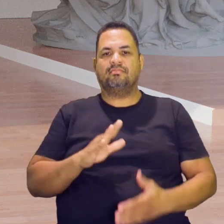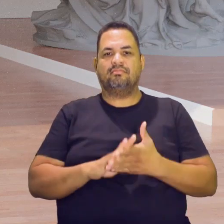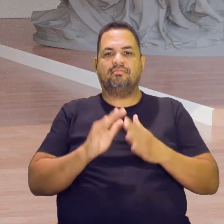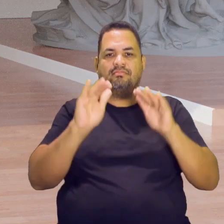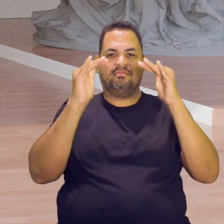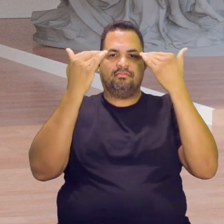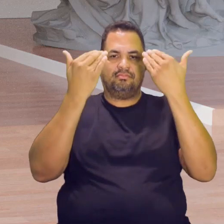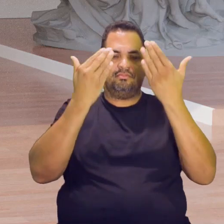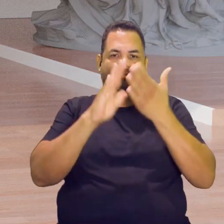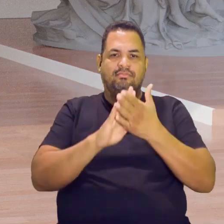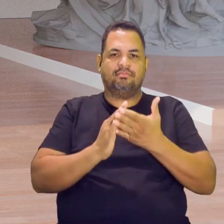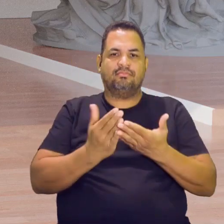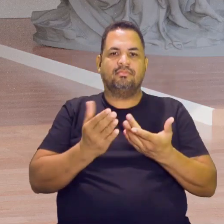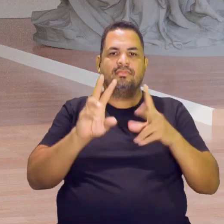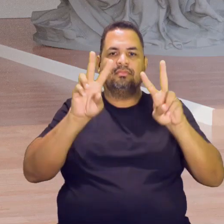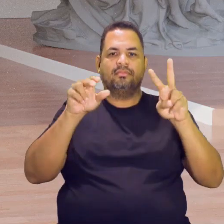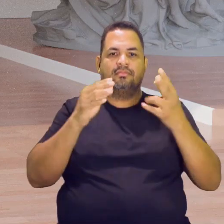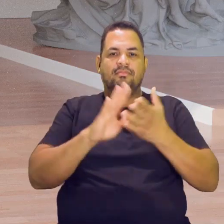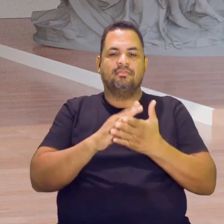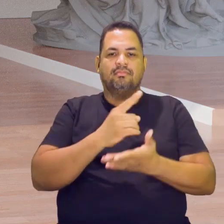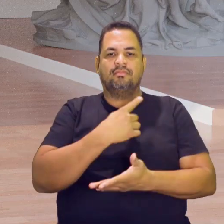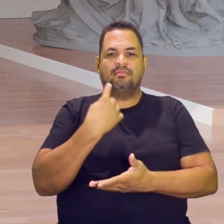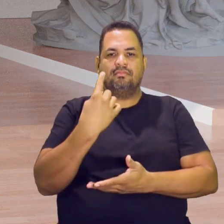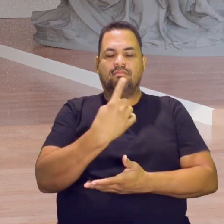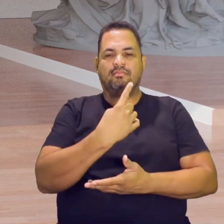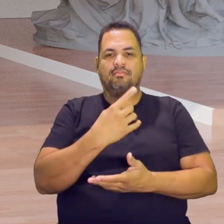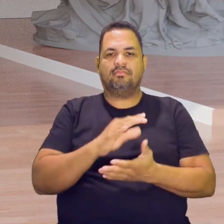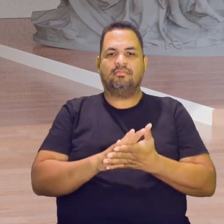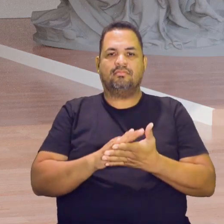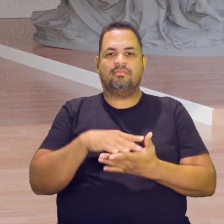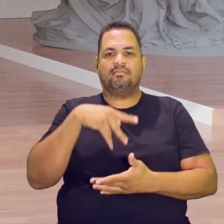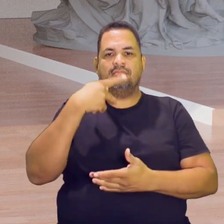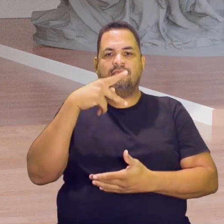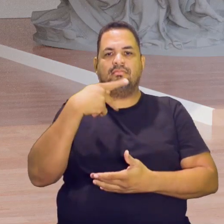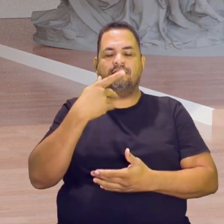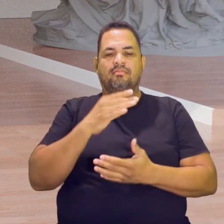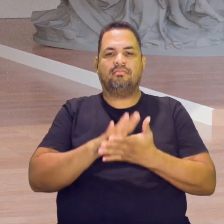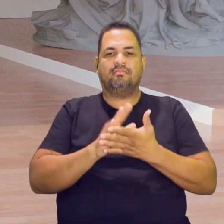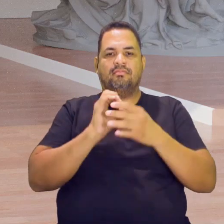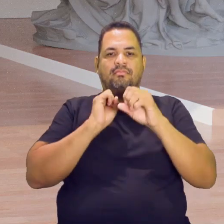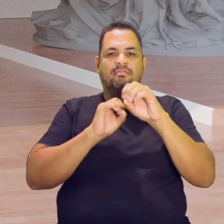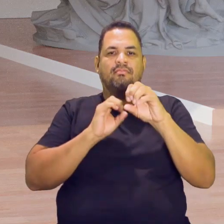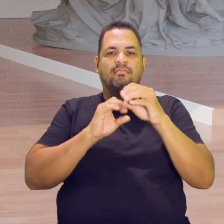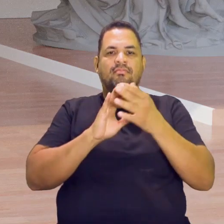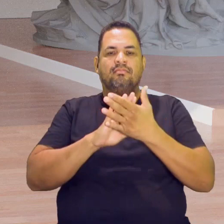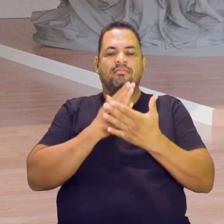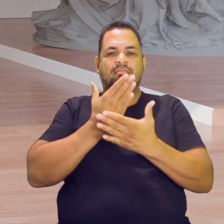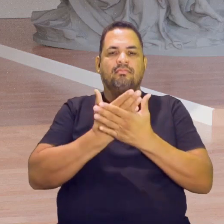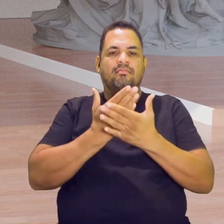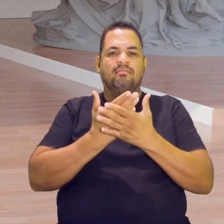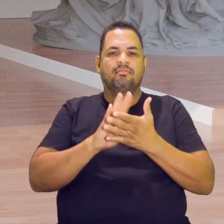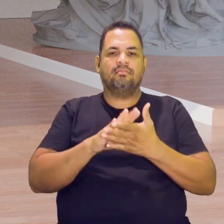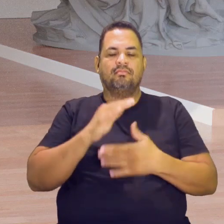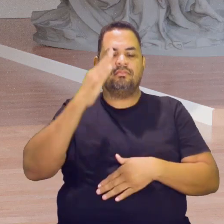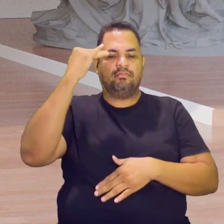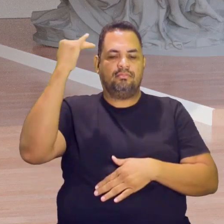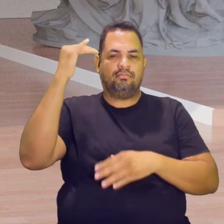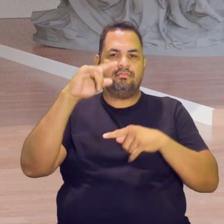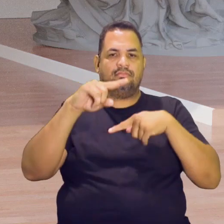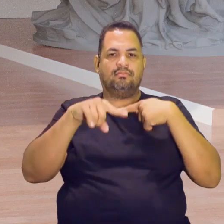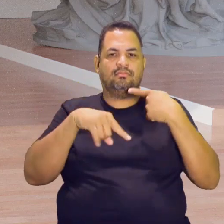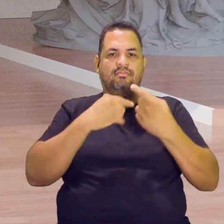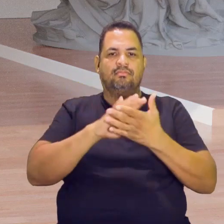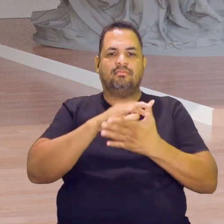aí na temática que nós mais discutimos durante a aula, para que vocês tenham sucesso aí